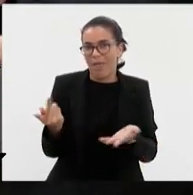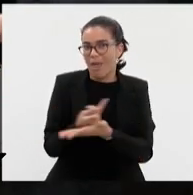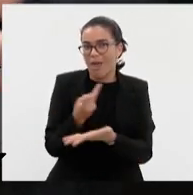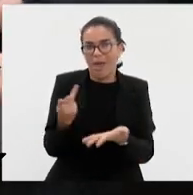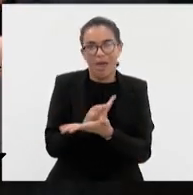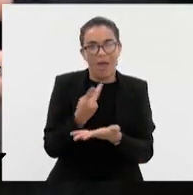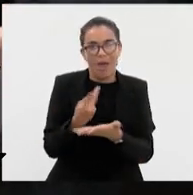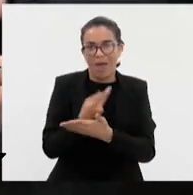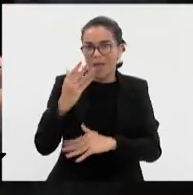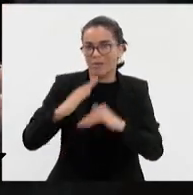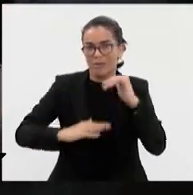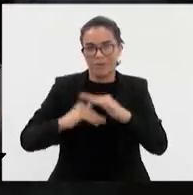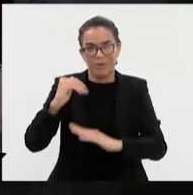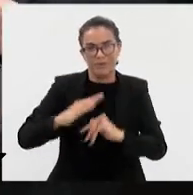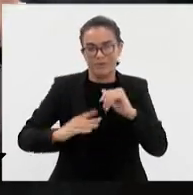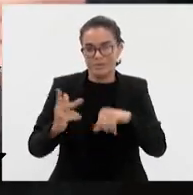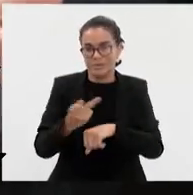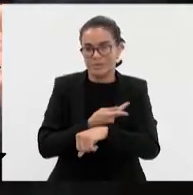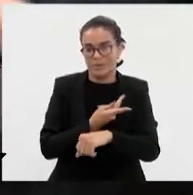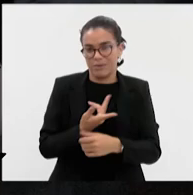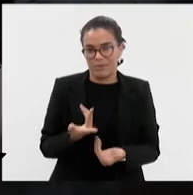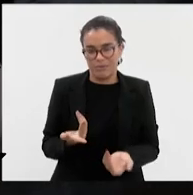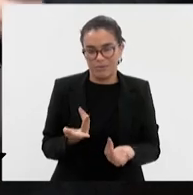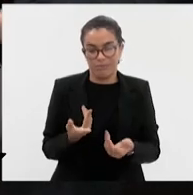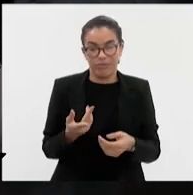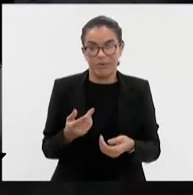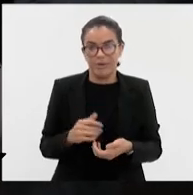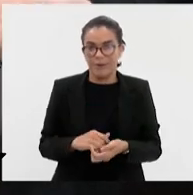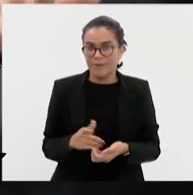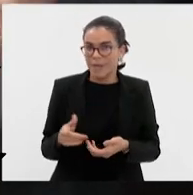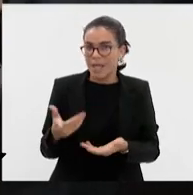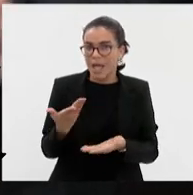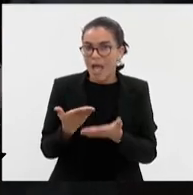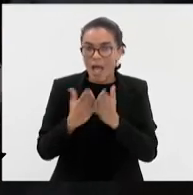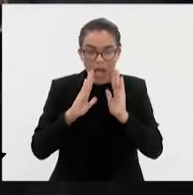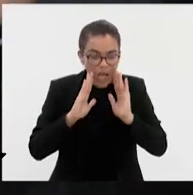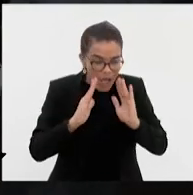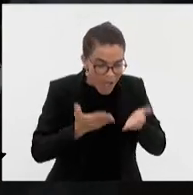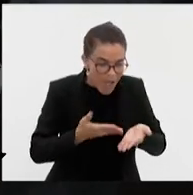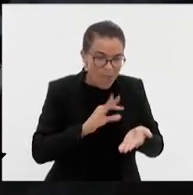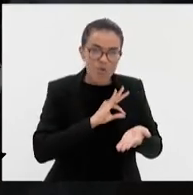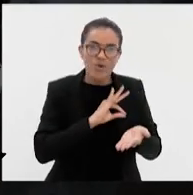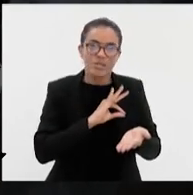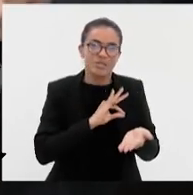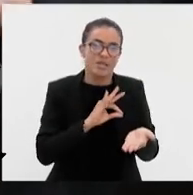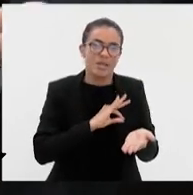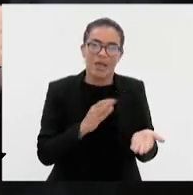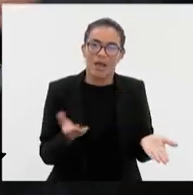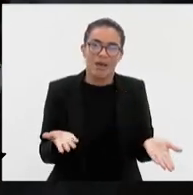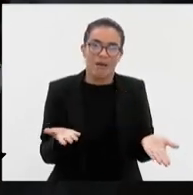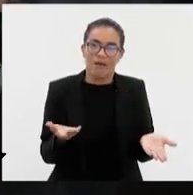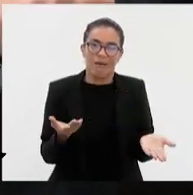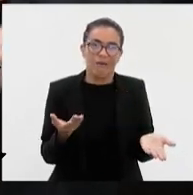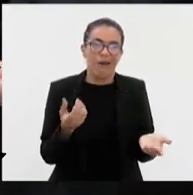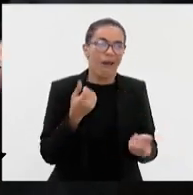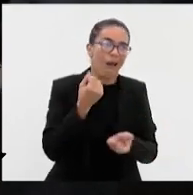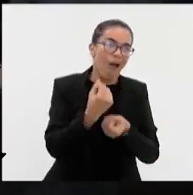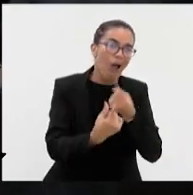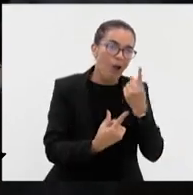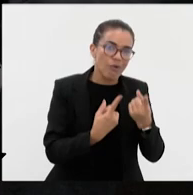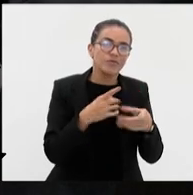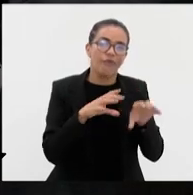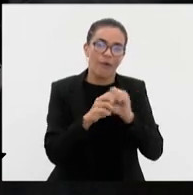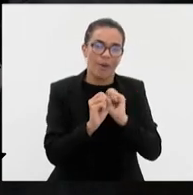irregular da profissão. Se o cara é policial, a especialidade dele é ser policial. Eventualmente, um ou outro pode ser professor, mas essa não pode